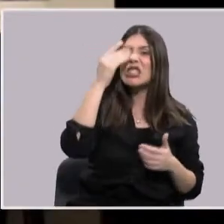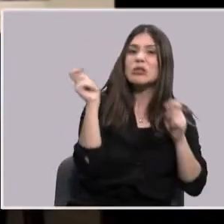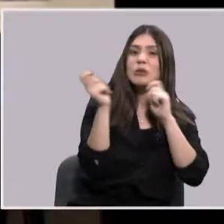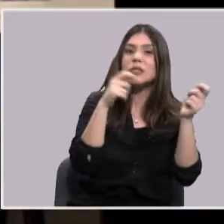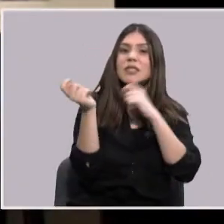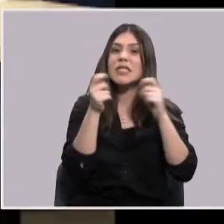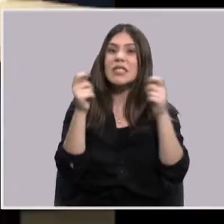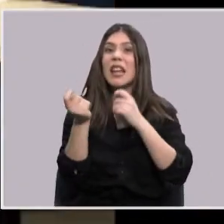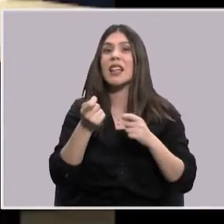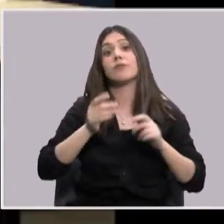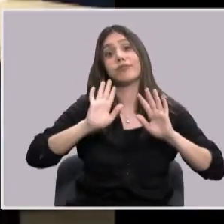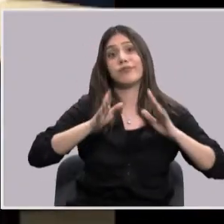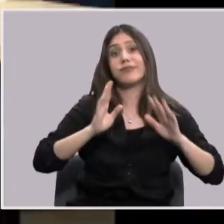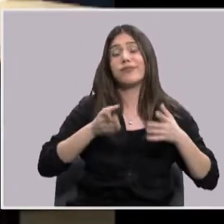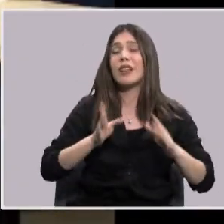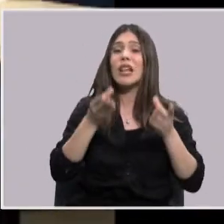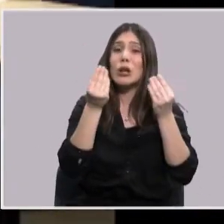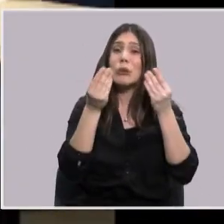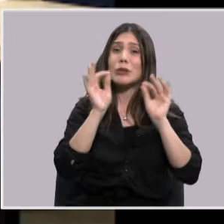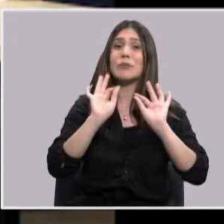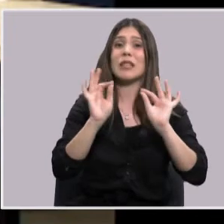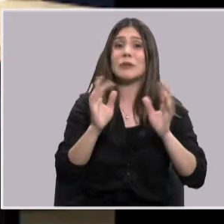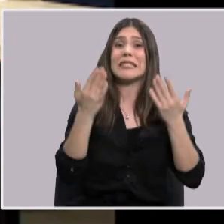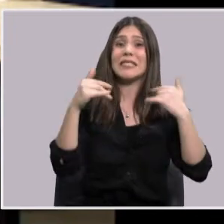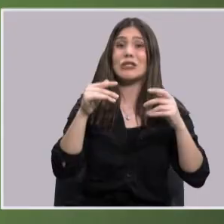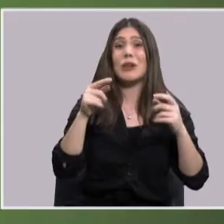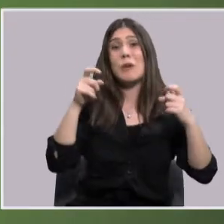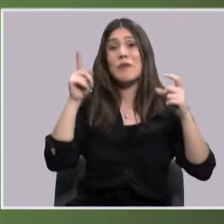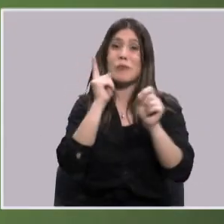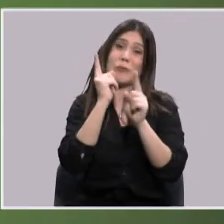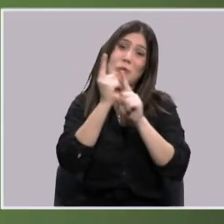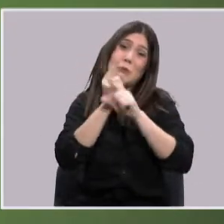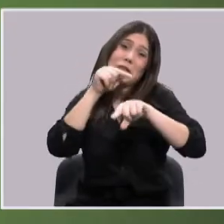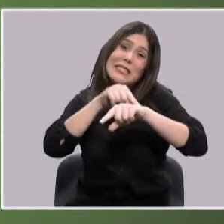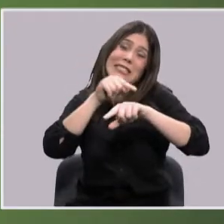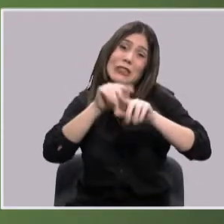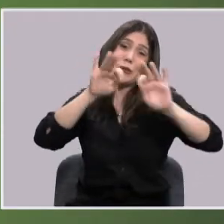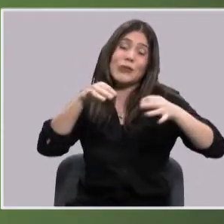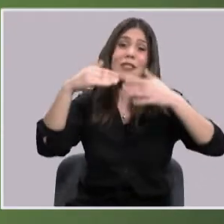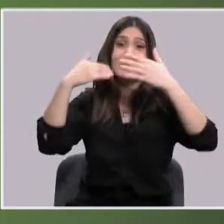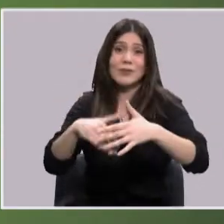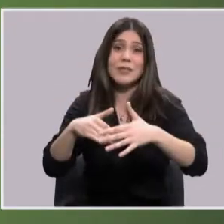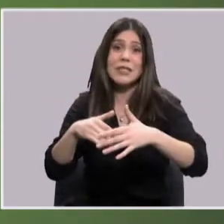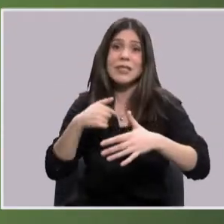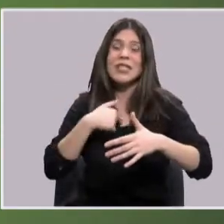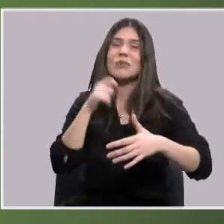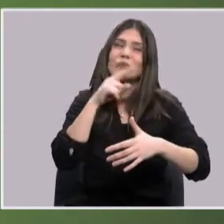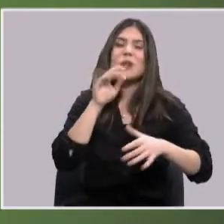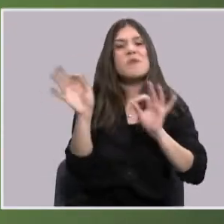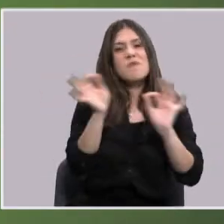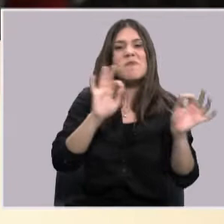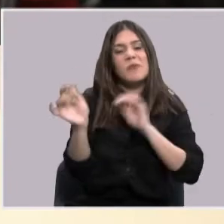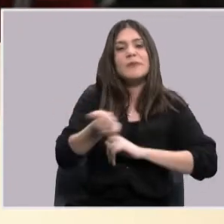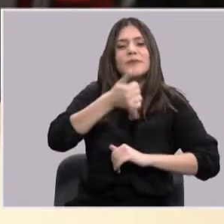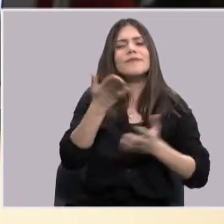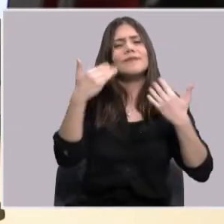como necessitava de facto muita preparação e coincidiu com o fim do semestre, que pronto, é sempre um pânico, podíamos ter-nos preparado